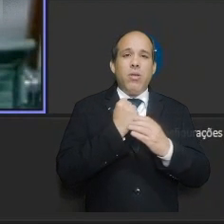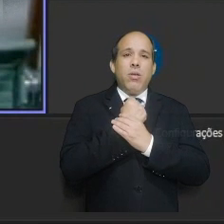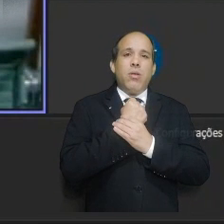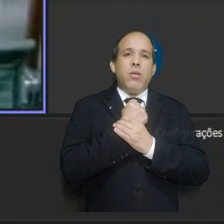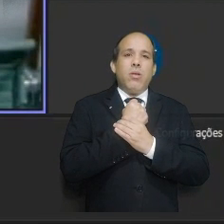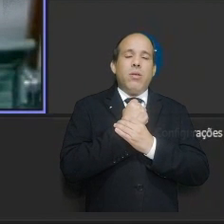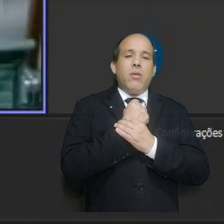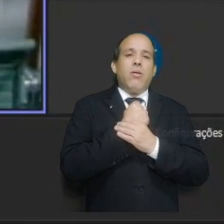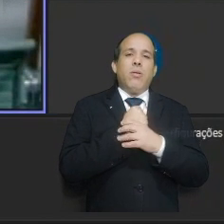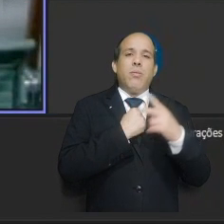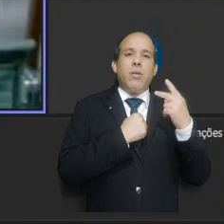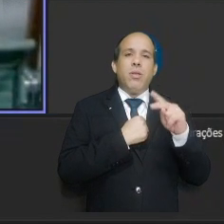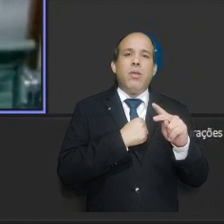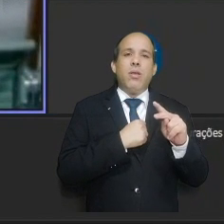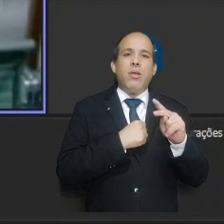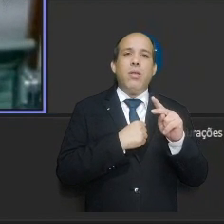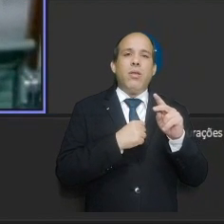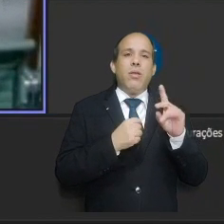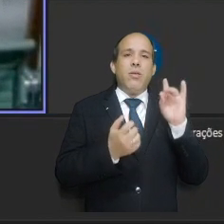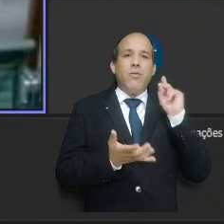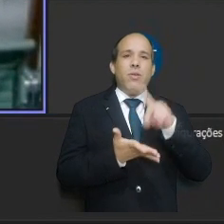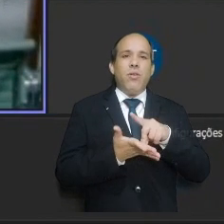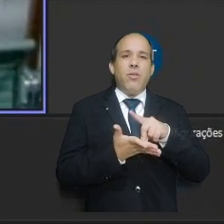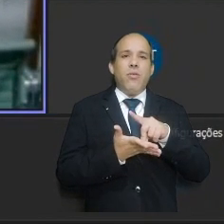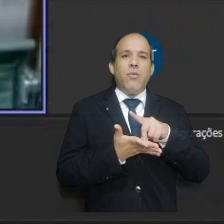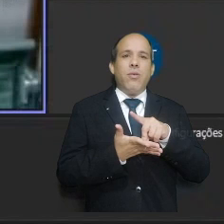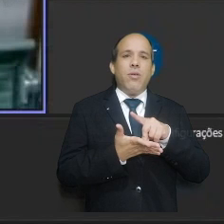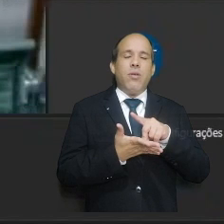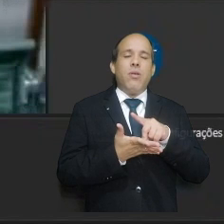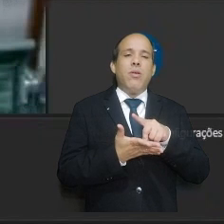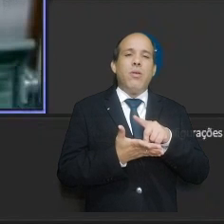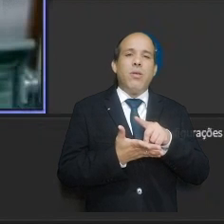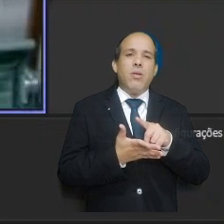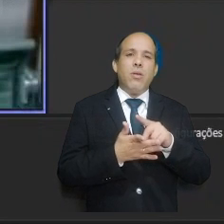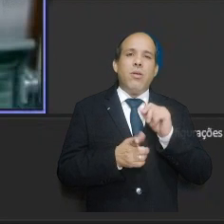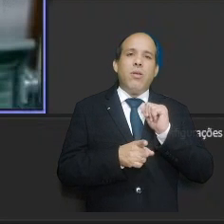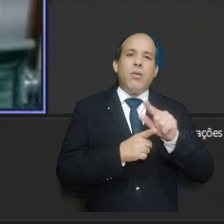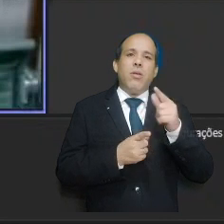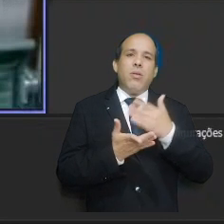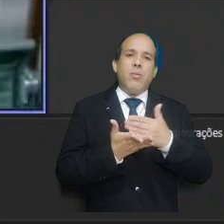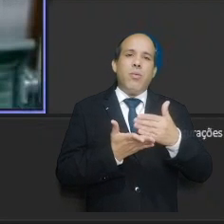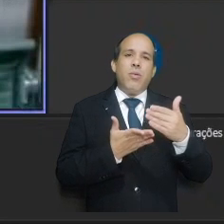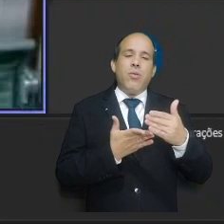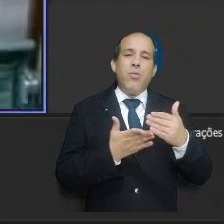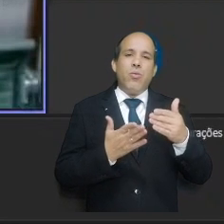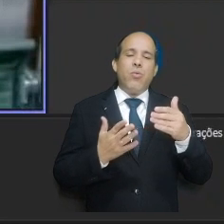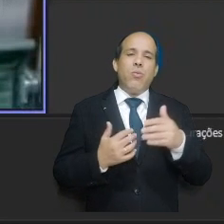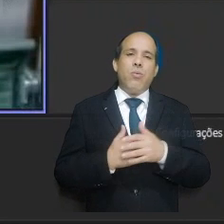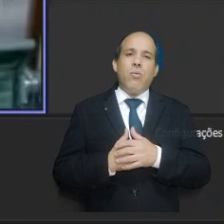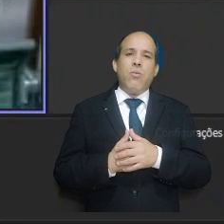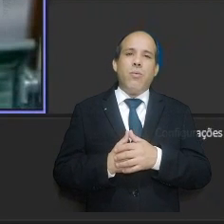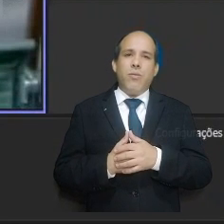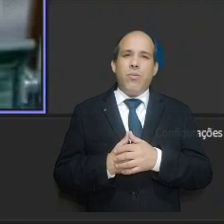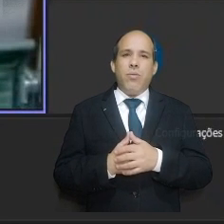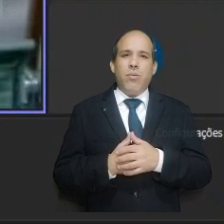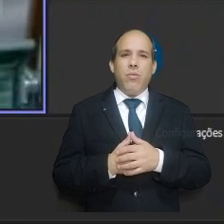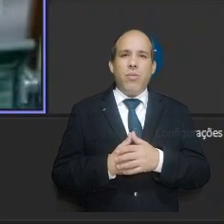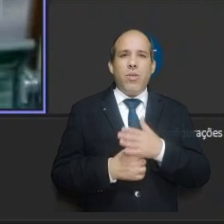com garantias, né, com forma de garantir a efetividade aí da prestação